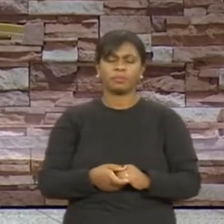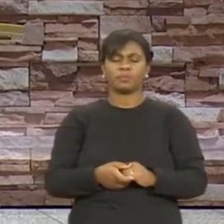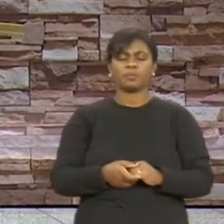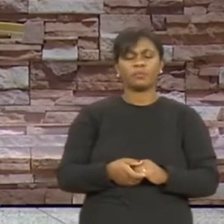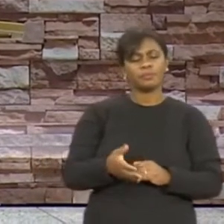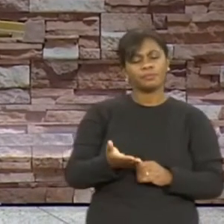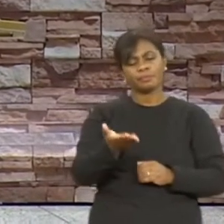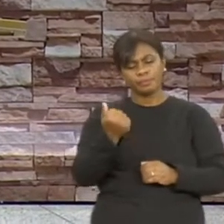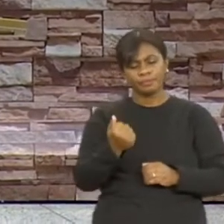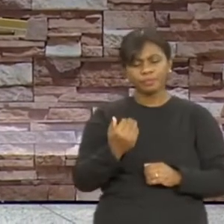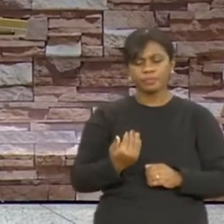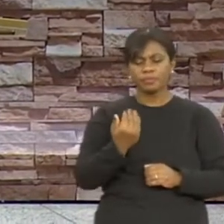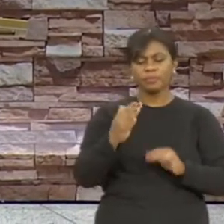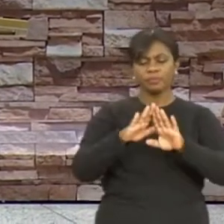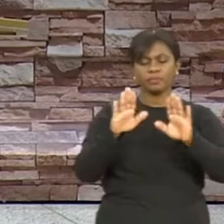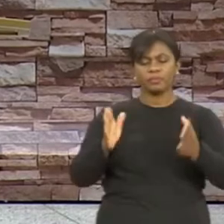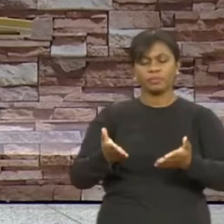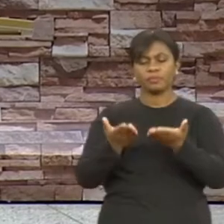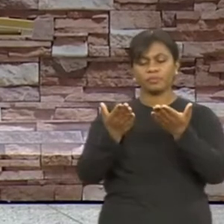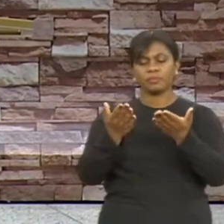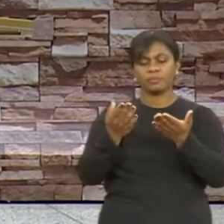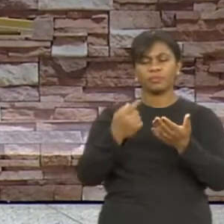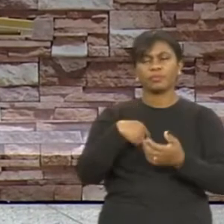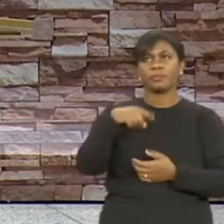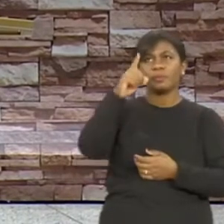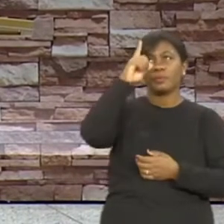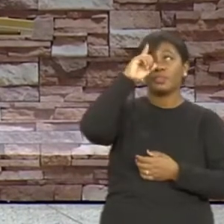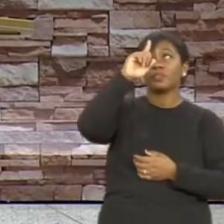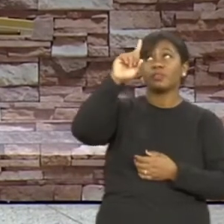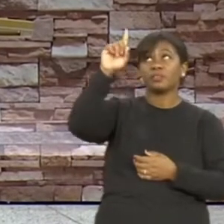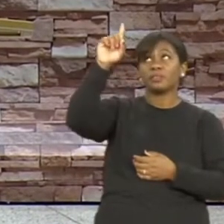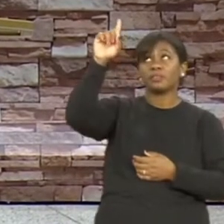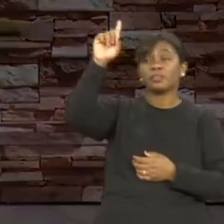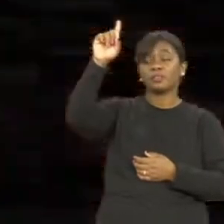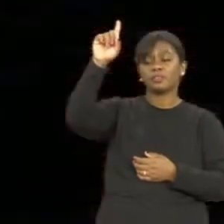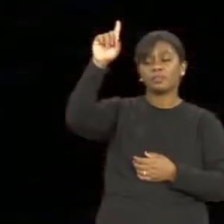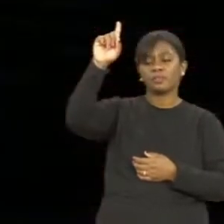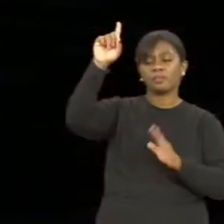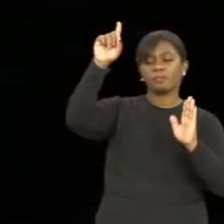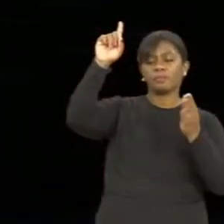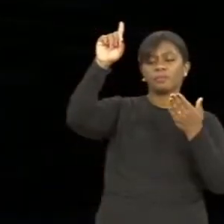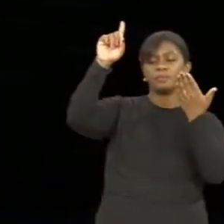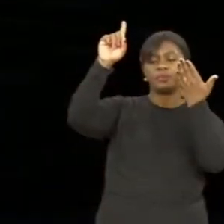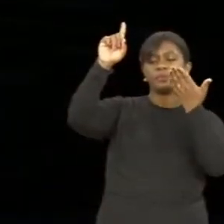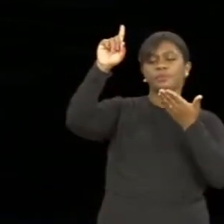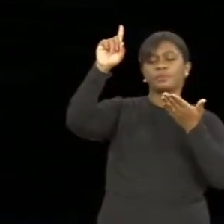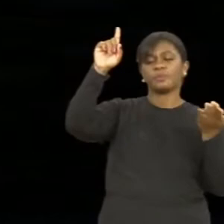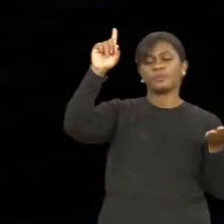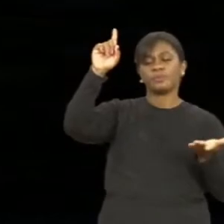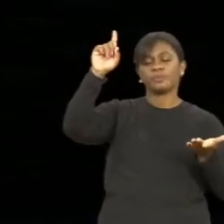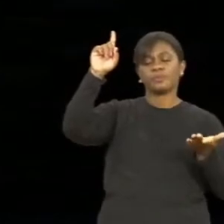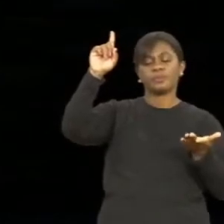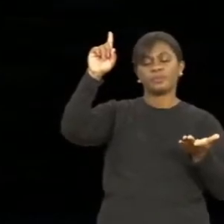Saia do seu lugar e vem aqui. Feche os seus olhos. Eleve os seus pensamentos agora a